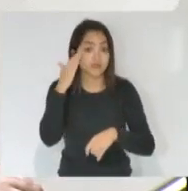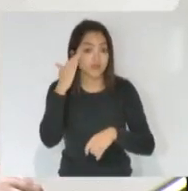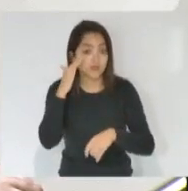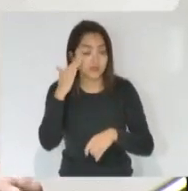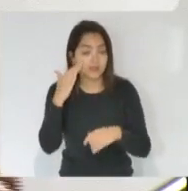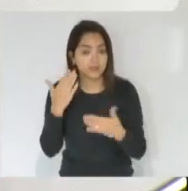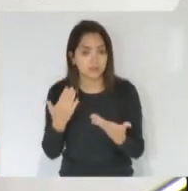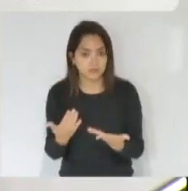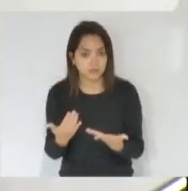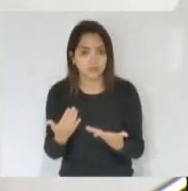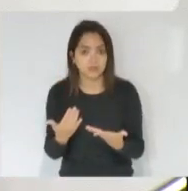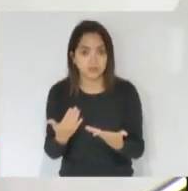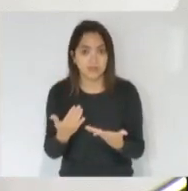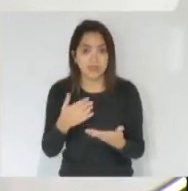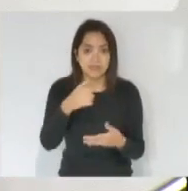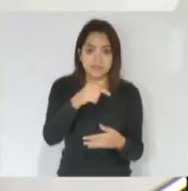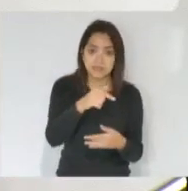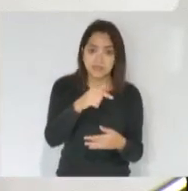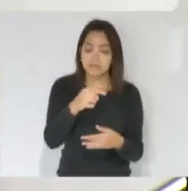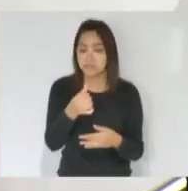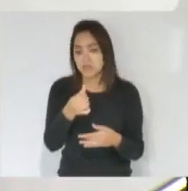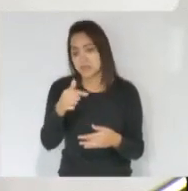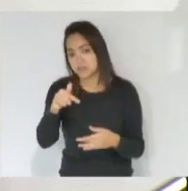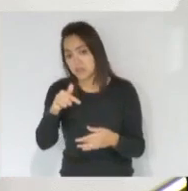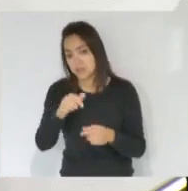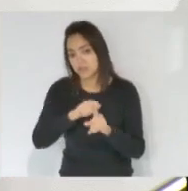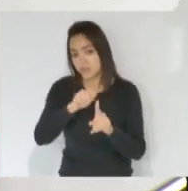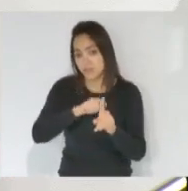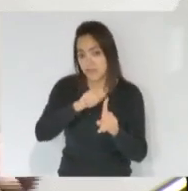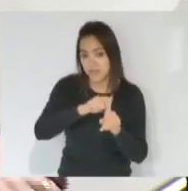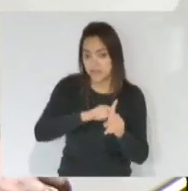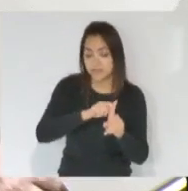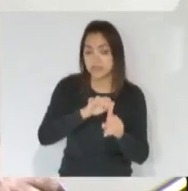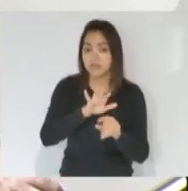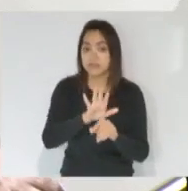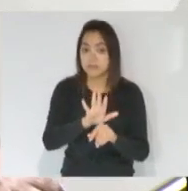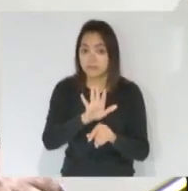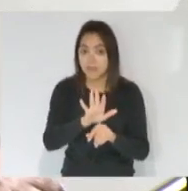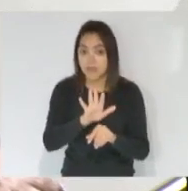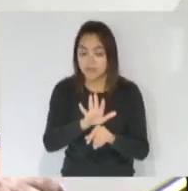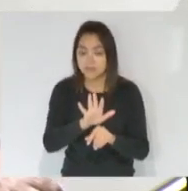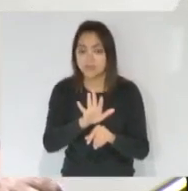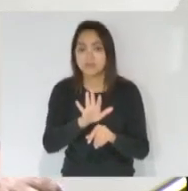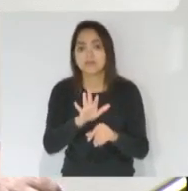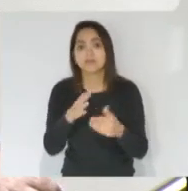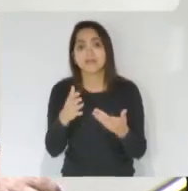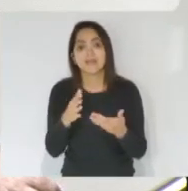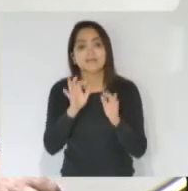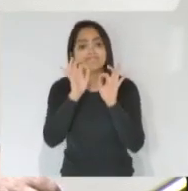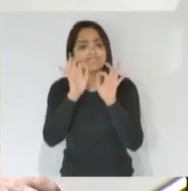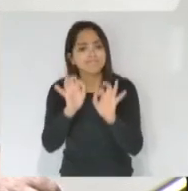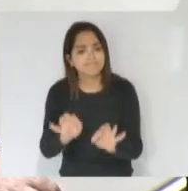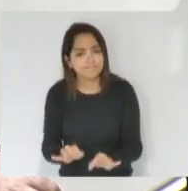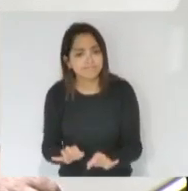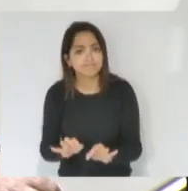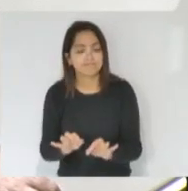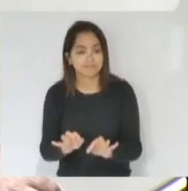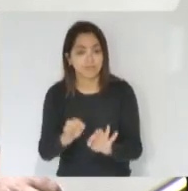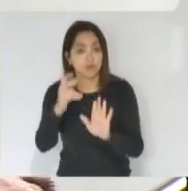seja, 6 ou 7 meses do primeiro mandato. Mas que vislumbra mais do que isso é a certeza de que num